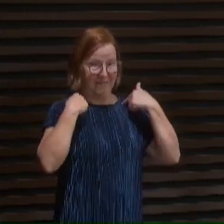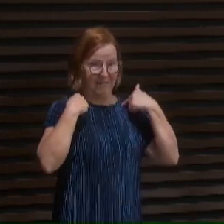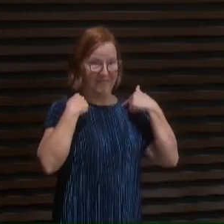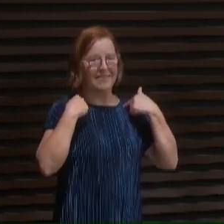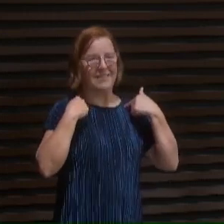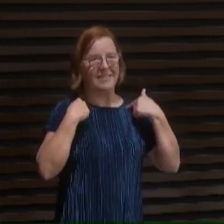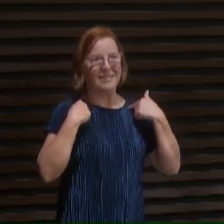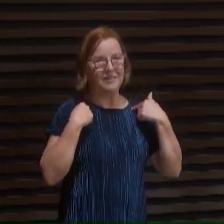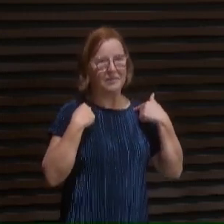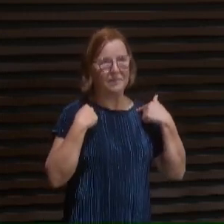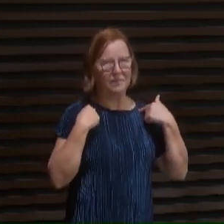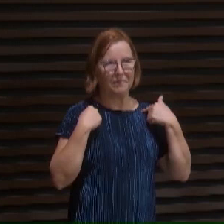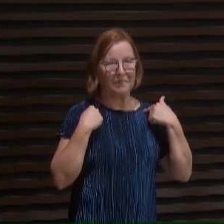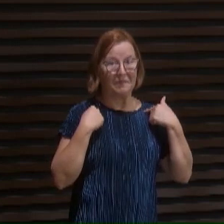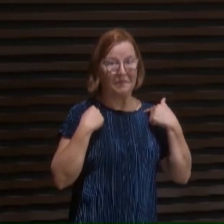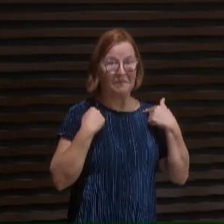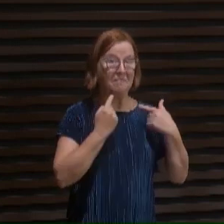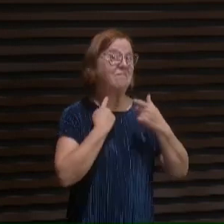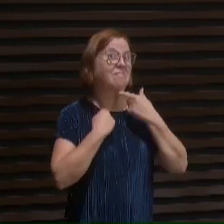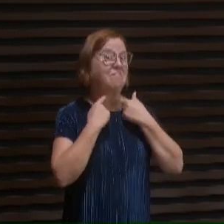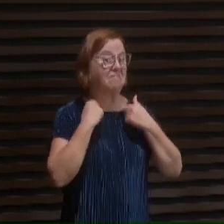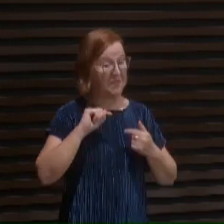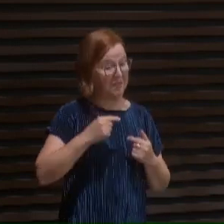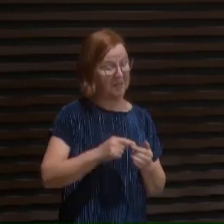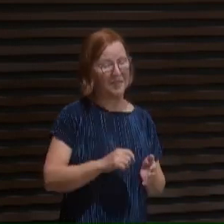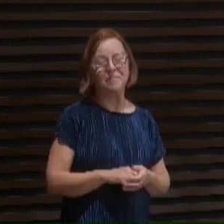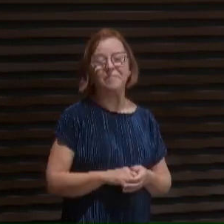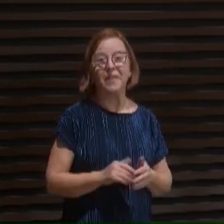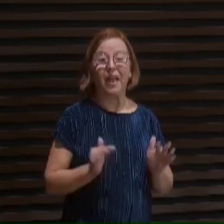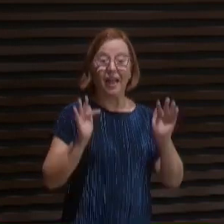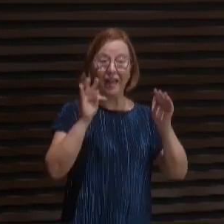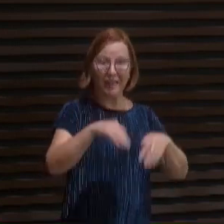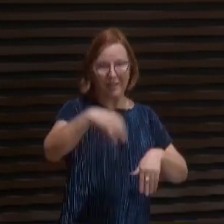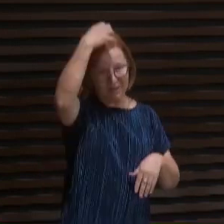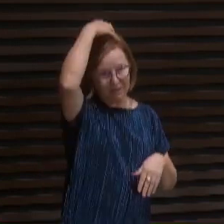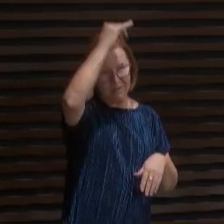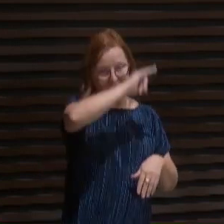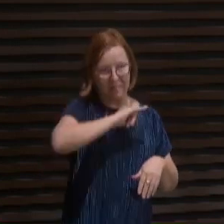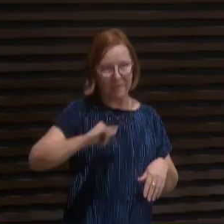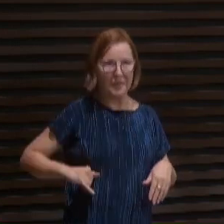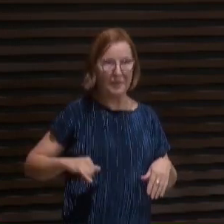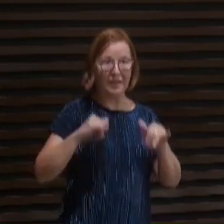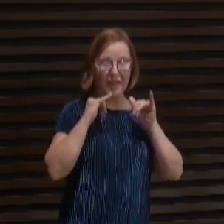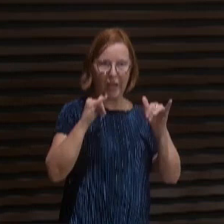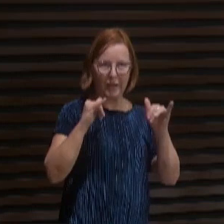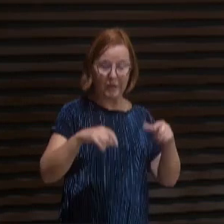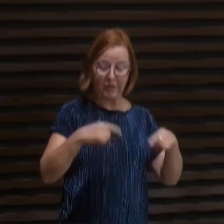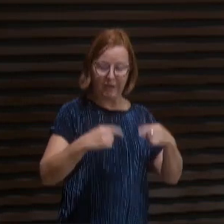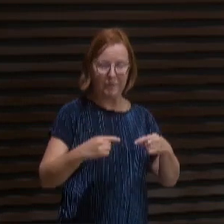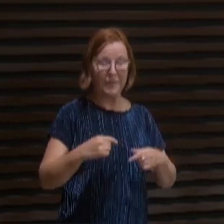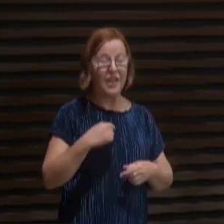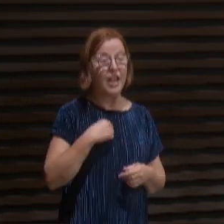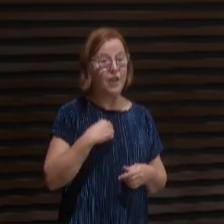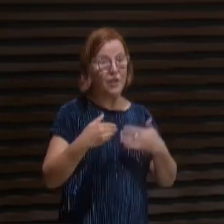mais profundas intenções. Então, finalmente, o príncipe anunciou o desafio. Eu darei a cada